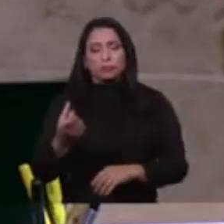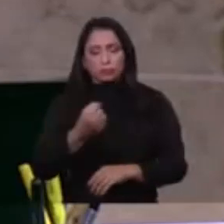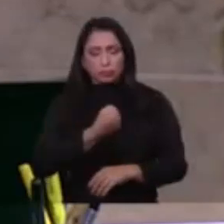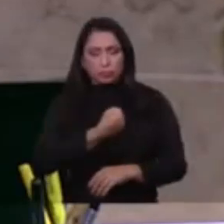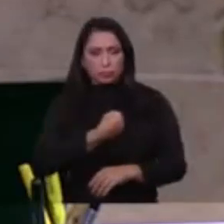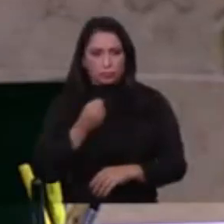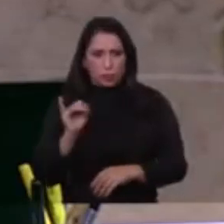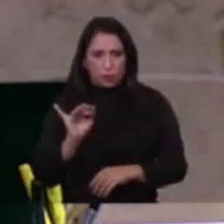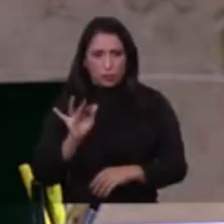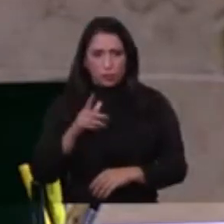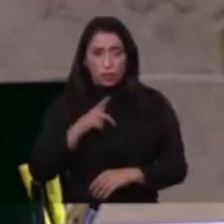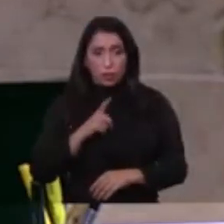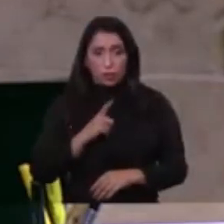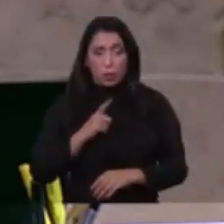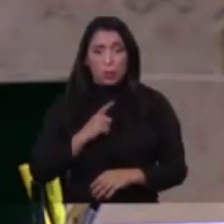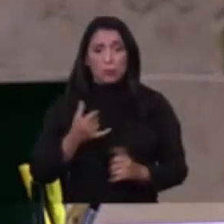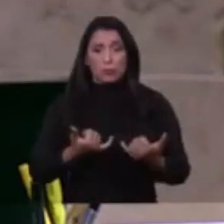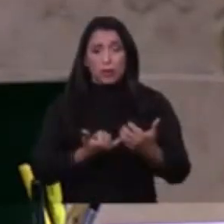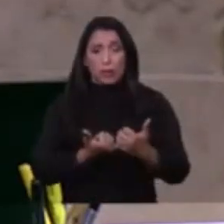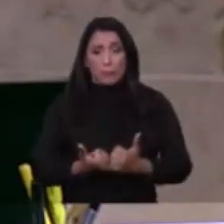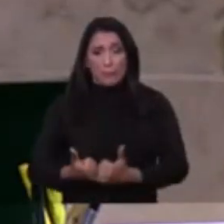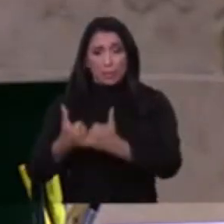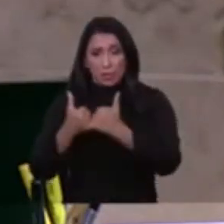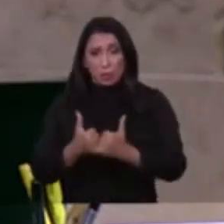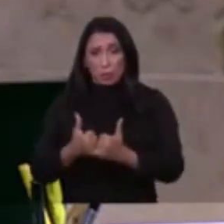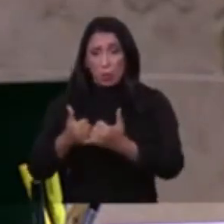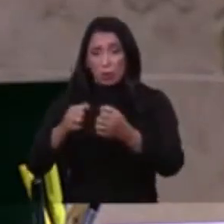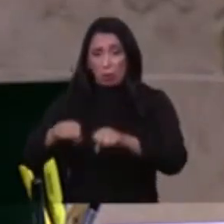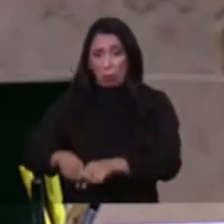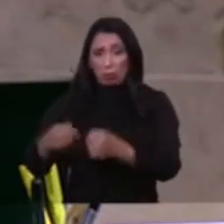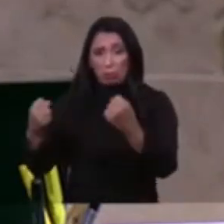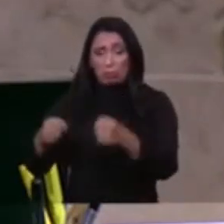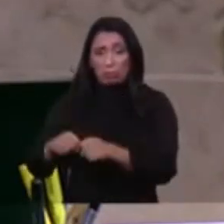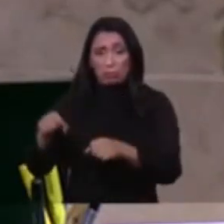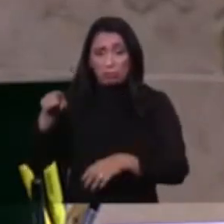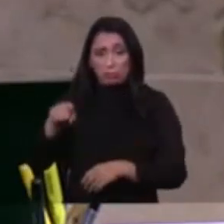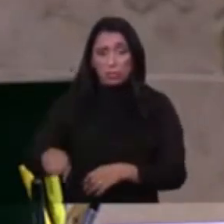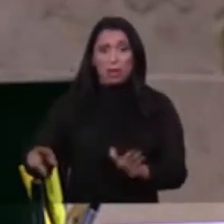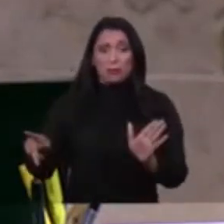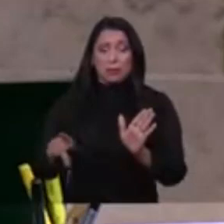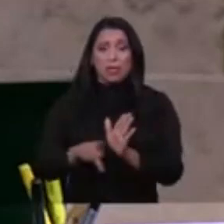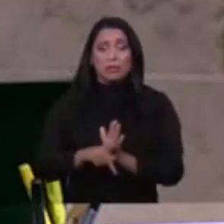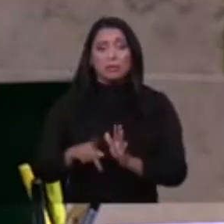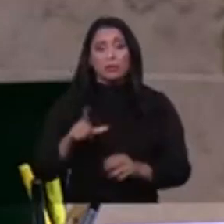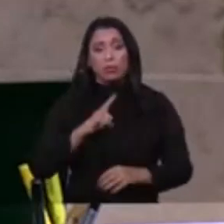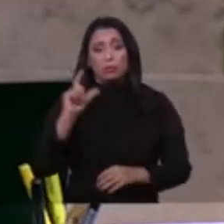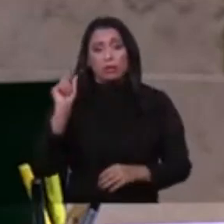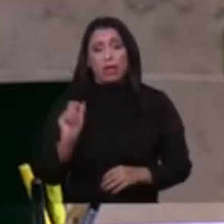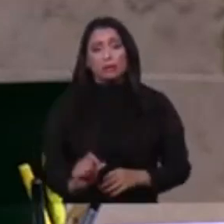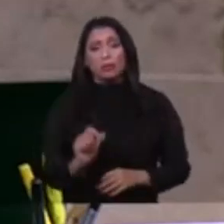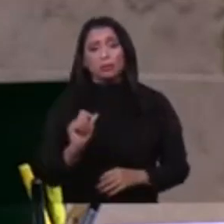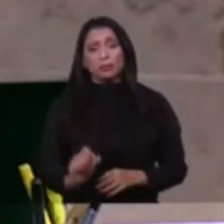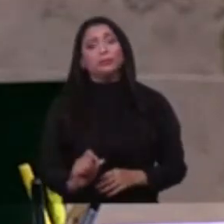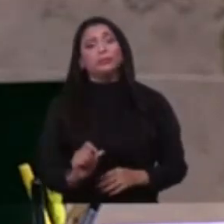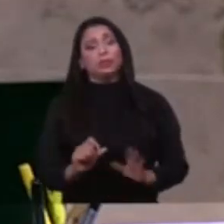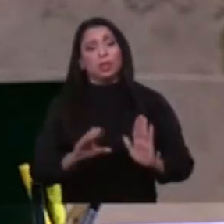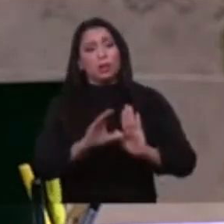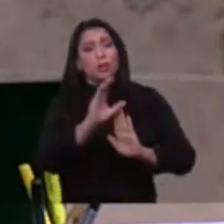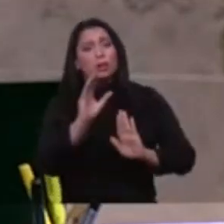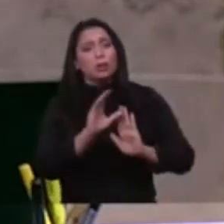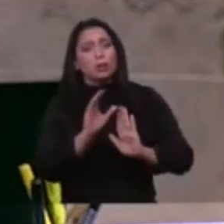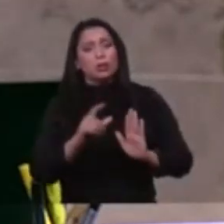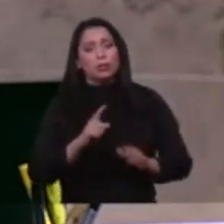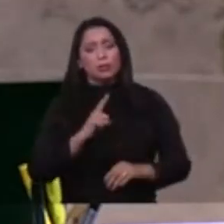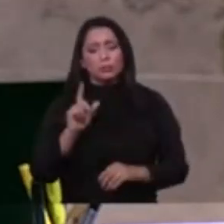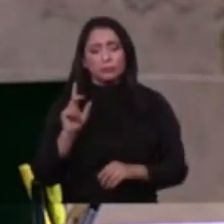9.605/1998, deterioração de patrimônio tombado, observadas as regras do artigo 29 caput, concurso de pessoas, e